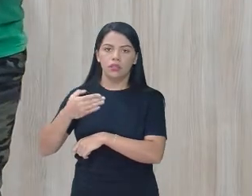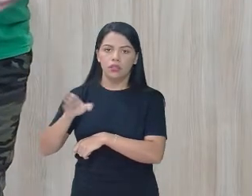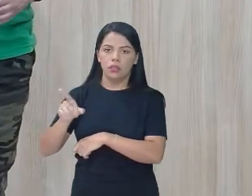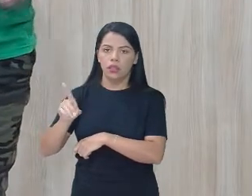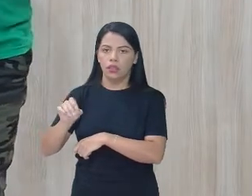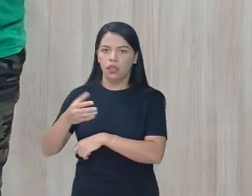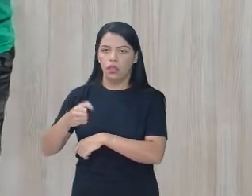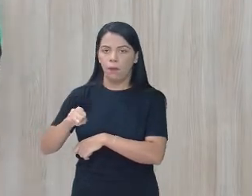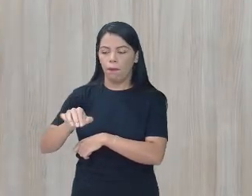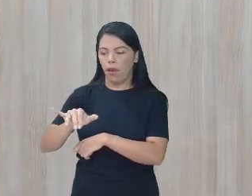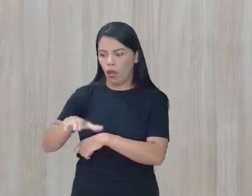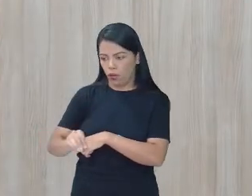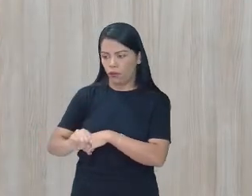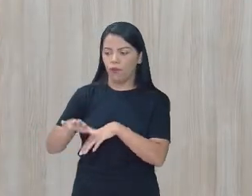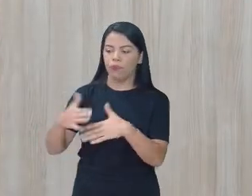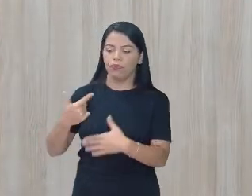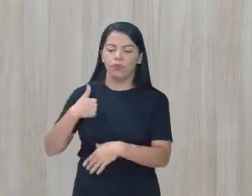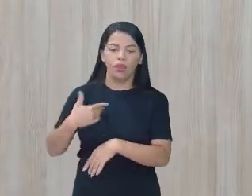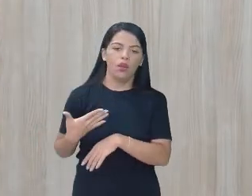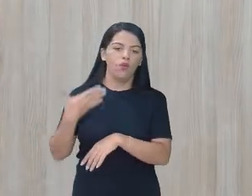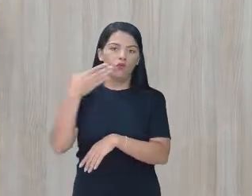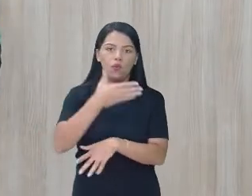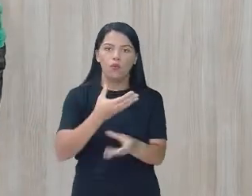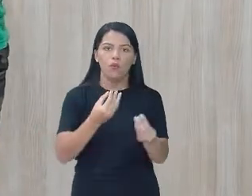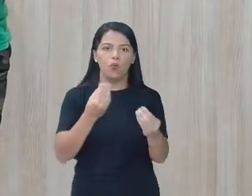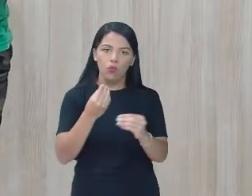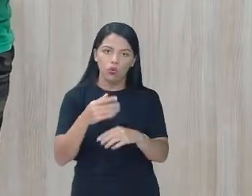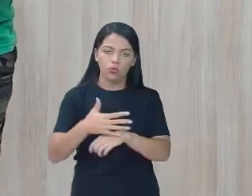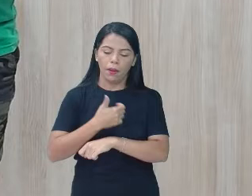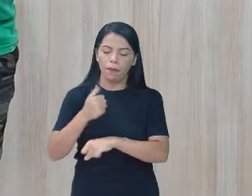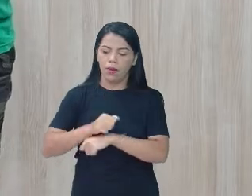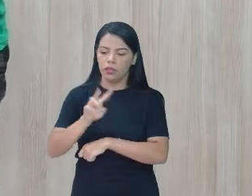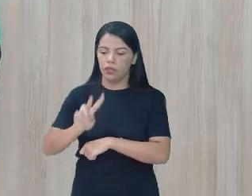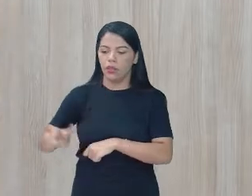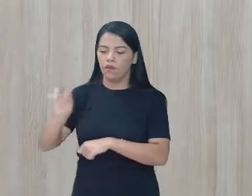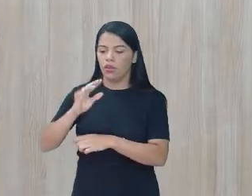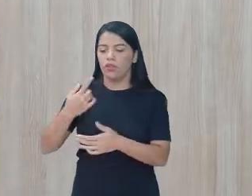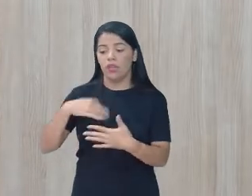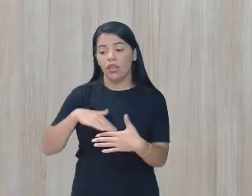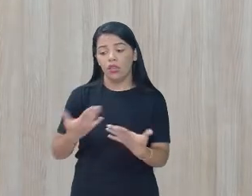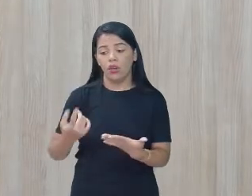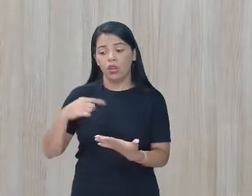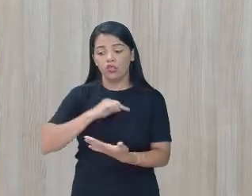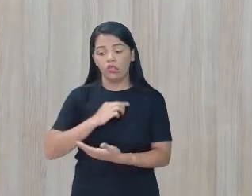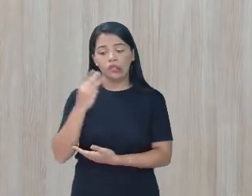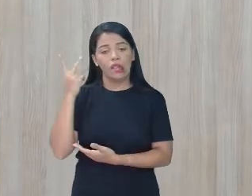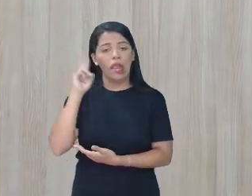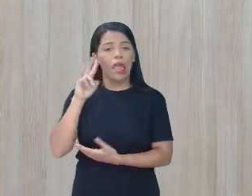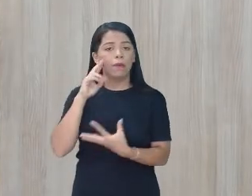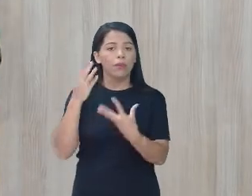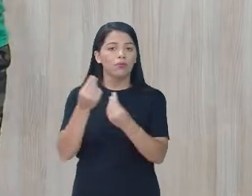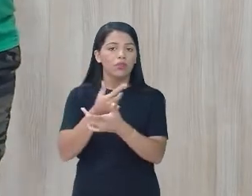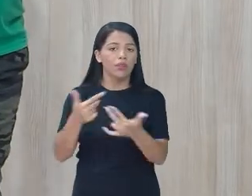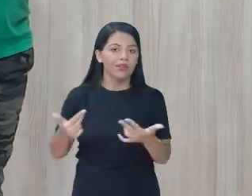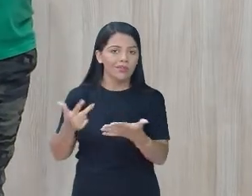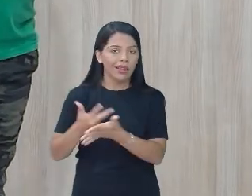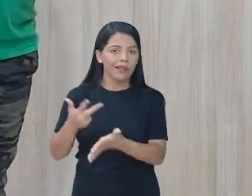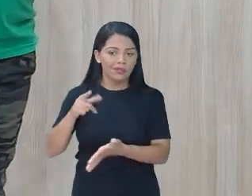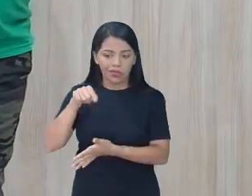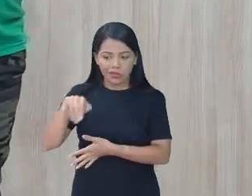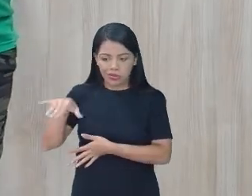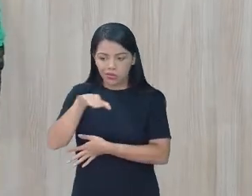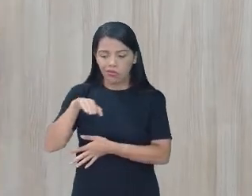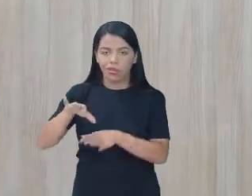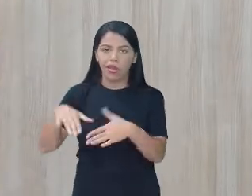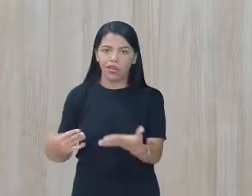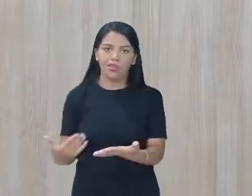né, de coisas que aconteceram, né, com a gente ali nesses locais, porque esses são espaços de memória. Então, às vezes, né, a